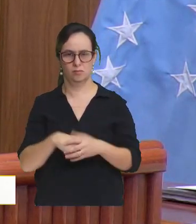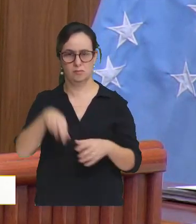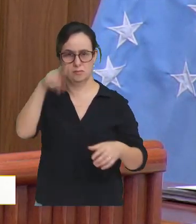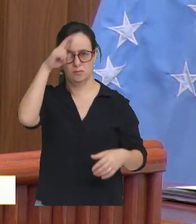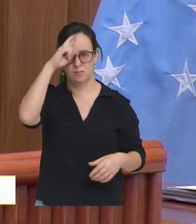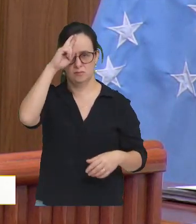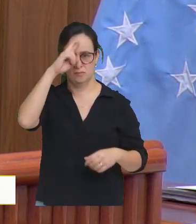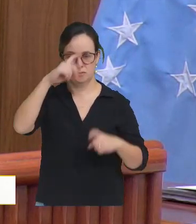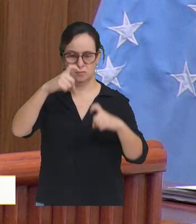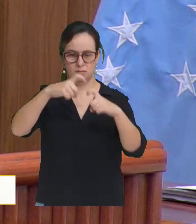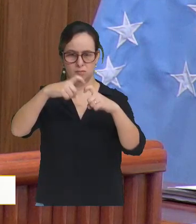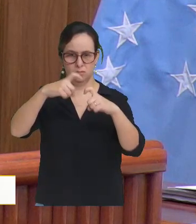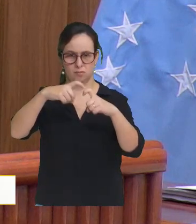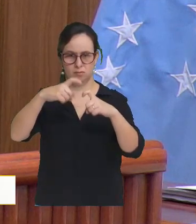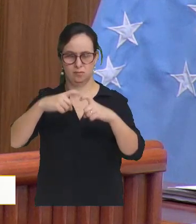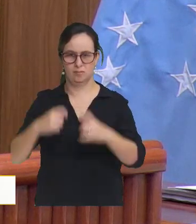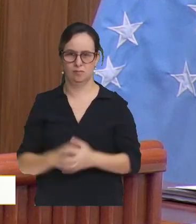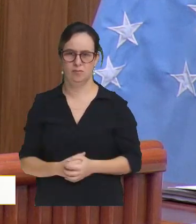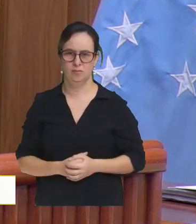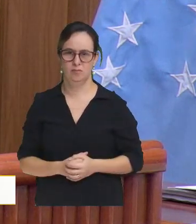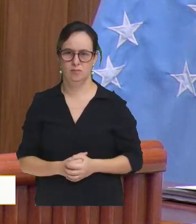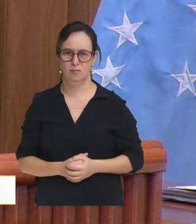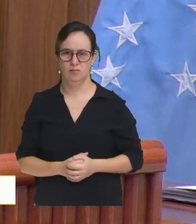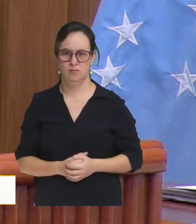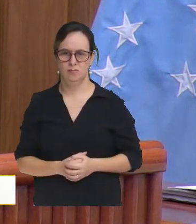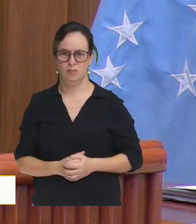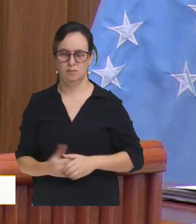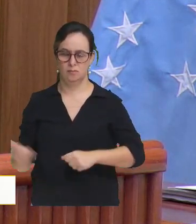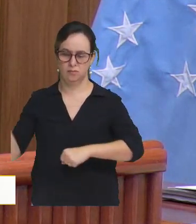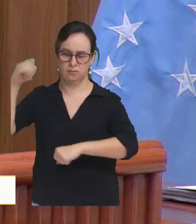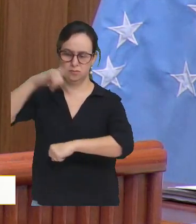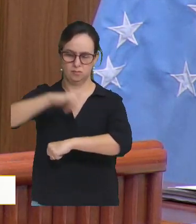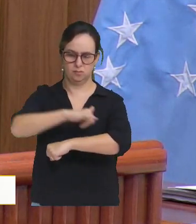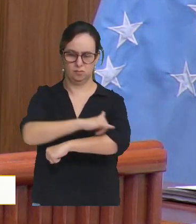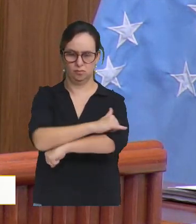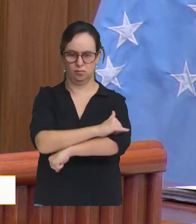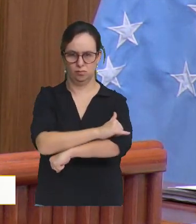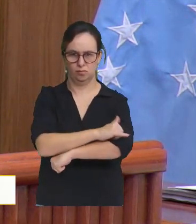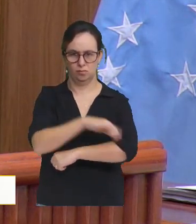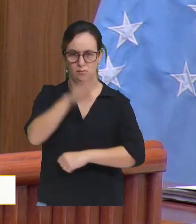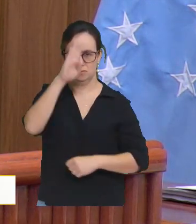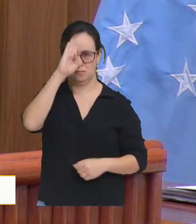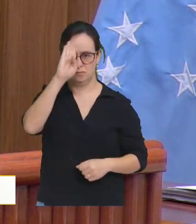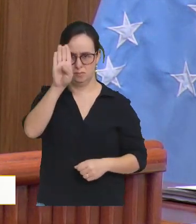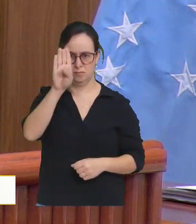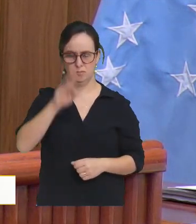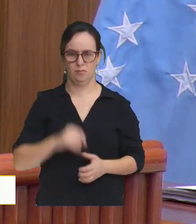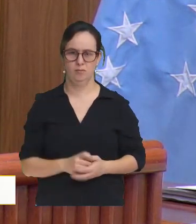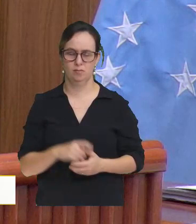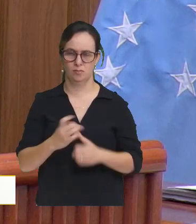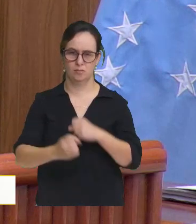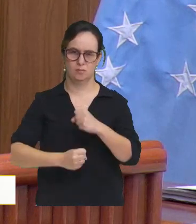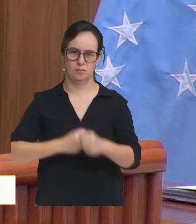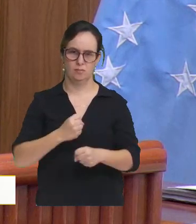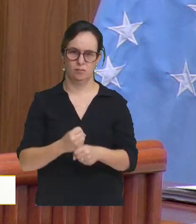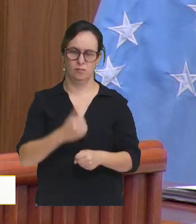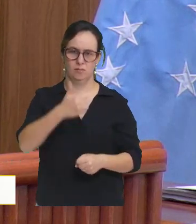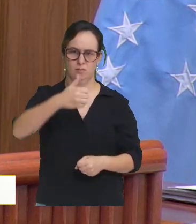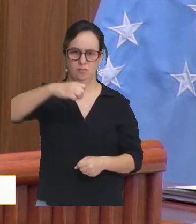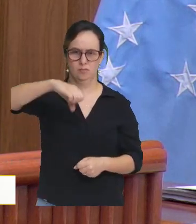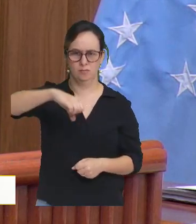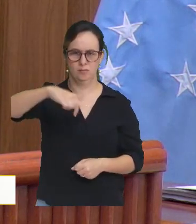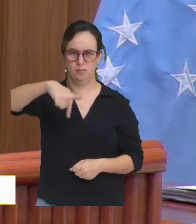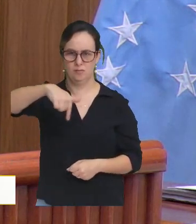da aeronáutica. No ano de 1978, mudou-se para